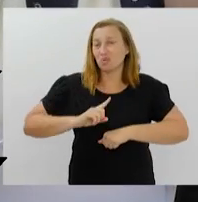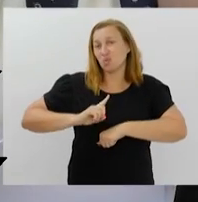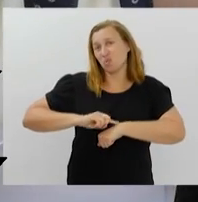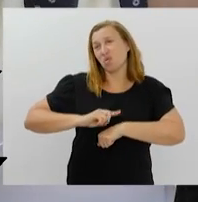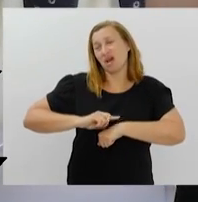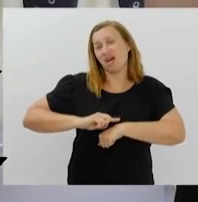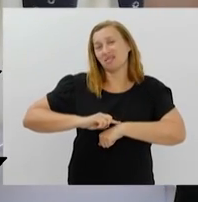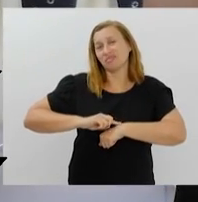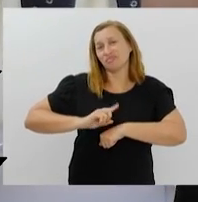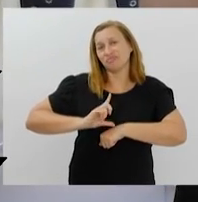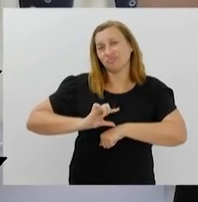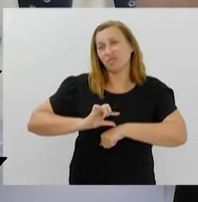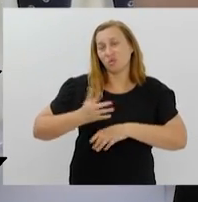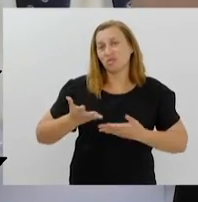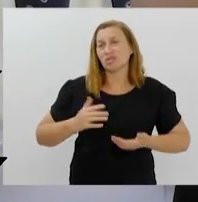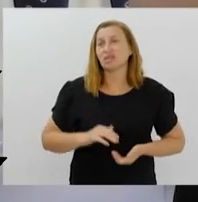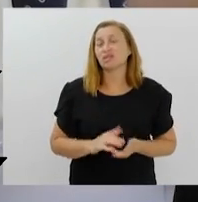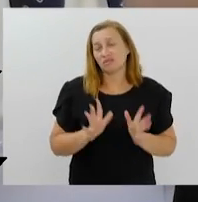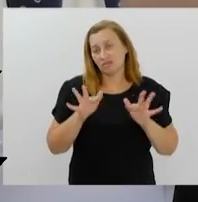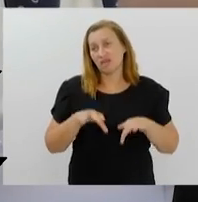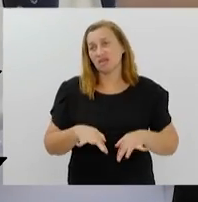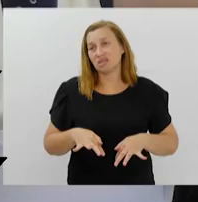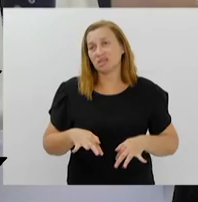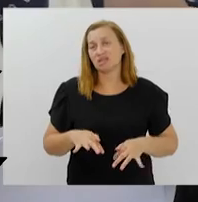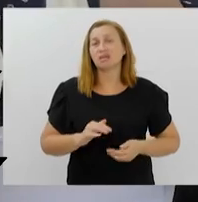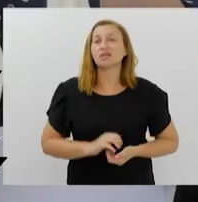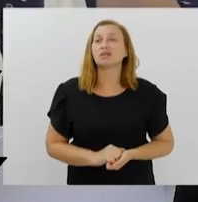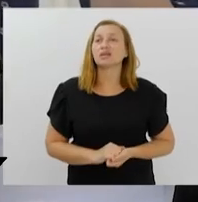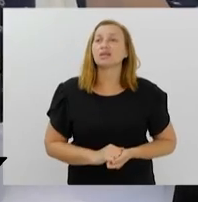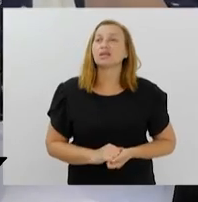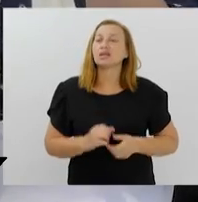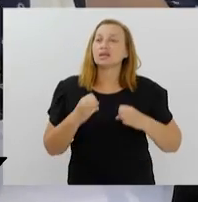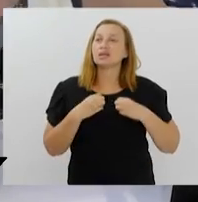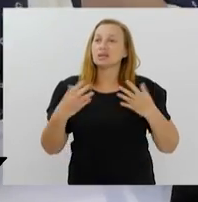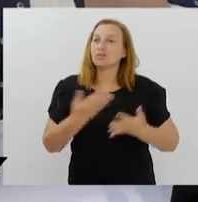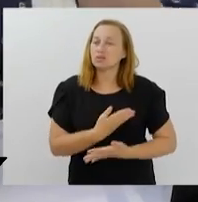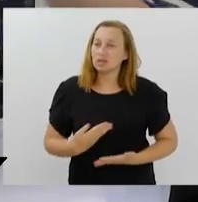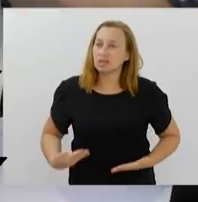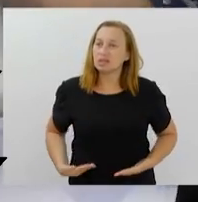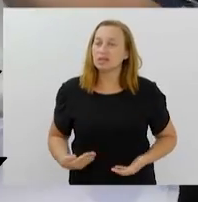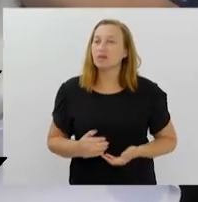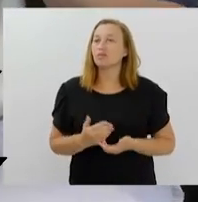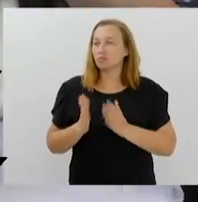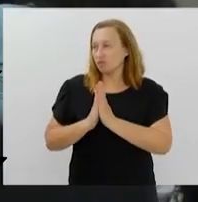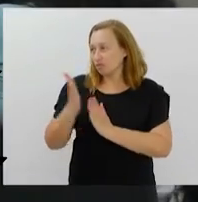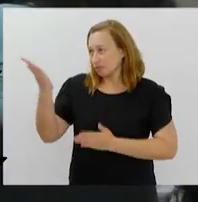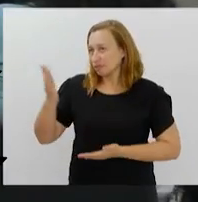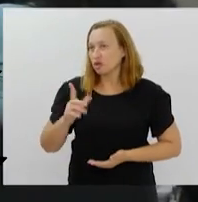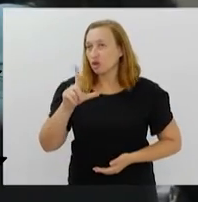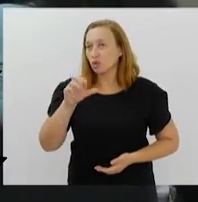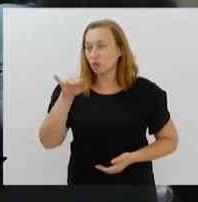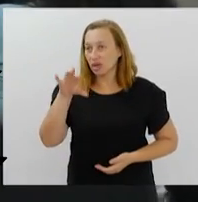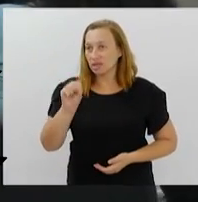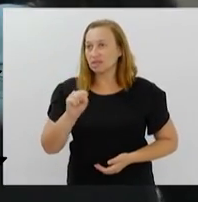né adiantado da hora encerrar esta Nossa audiência por favor